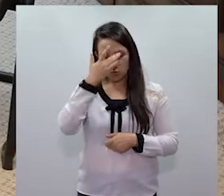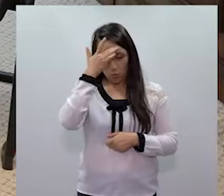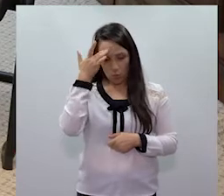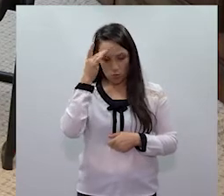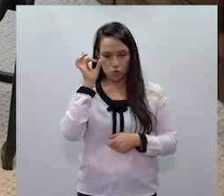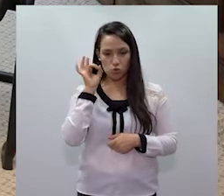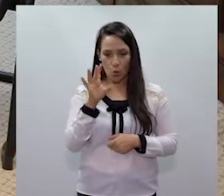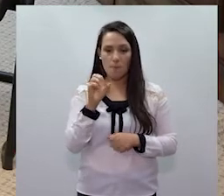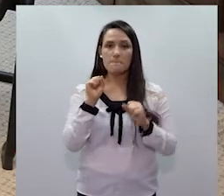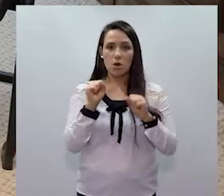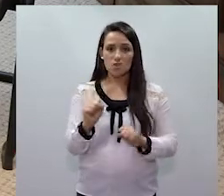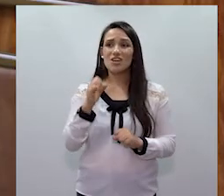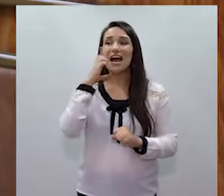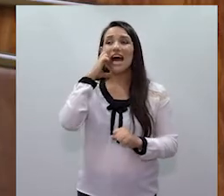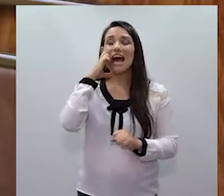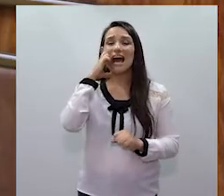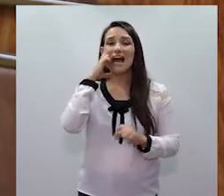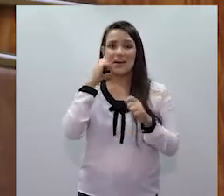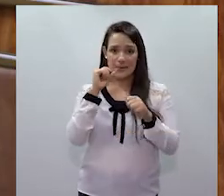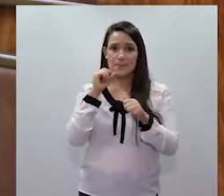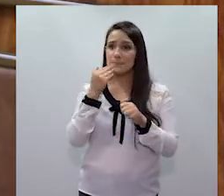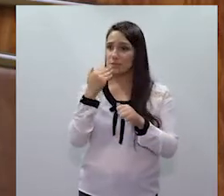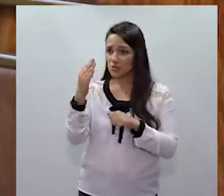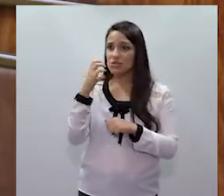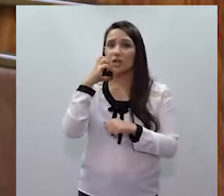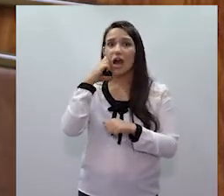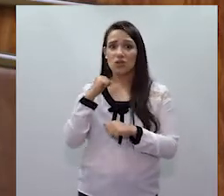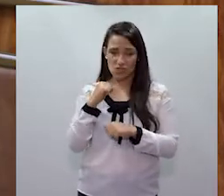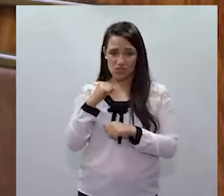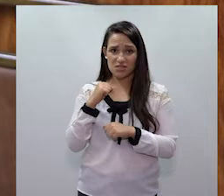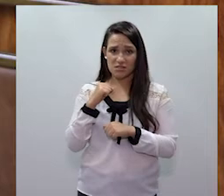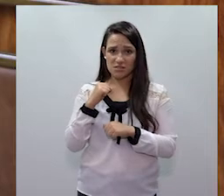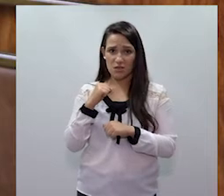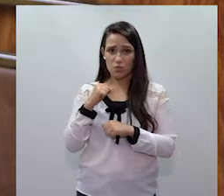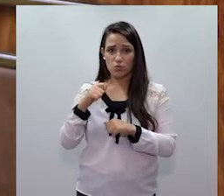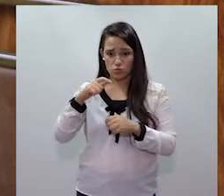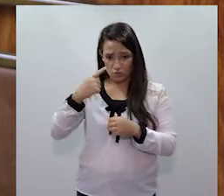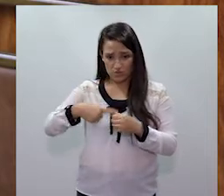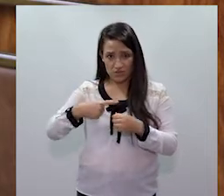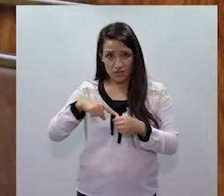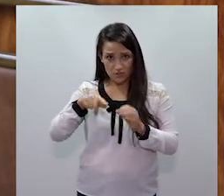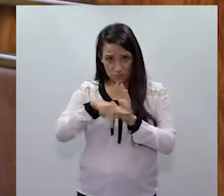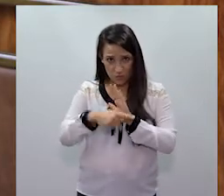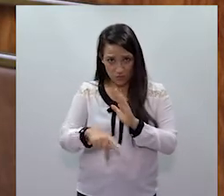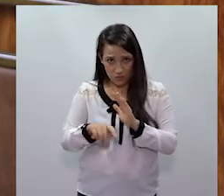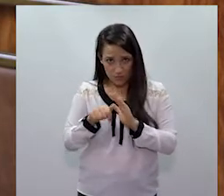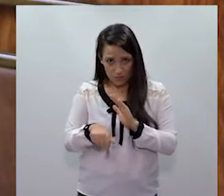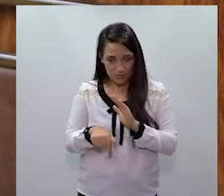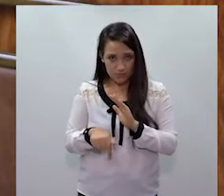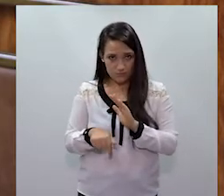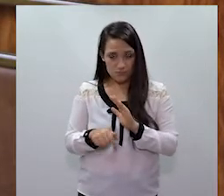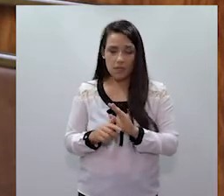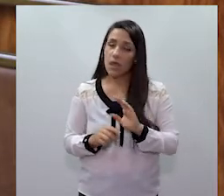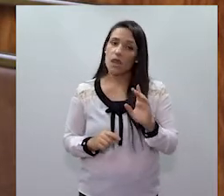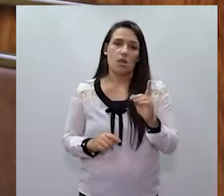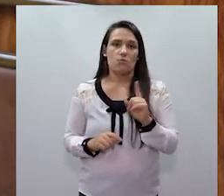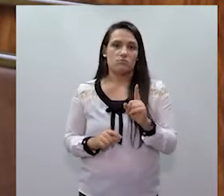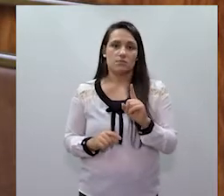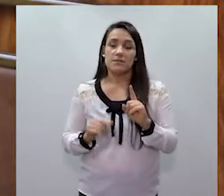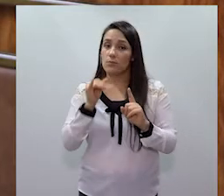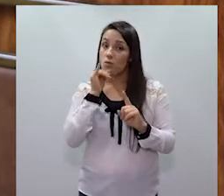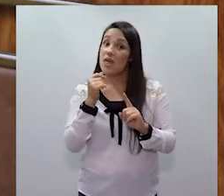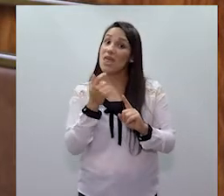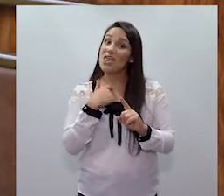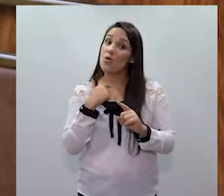reside? Bem, o pretendente ele precisa se habilitar na comarca onde reside, mas ele pode adotar no Brasil inteiro.